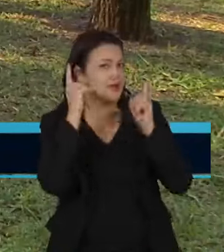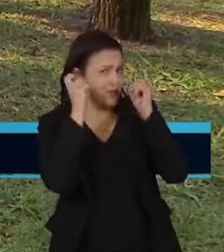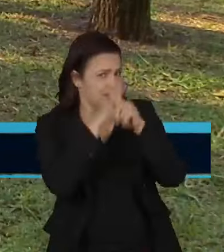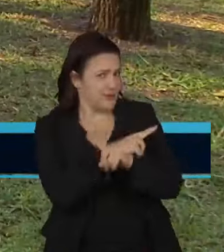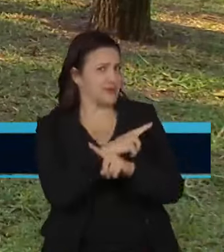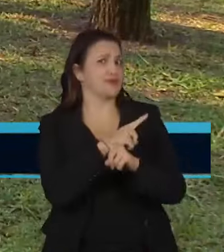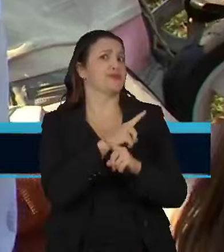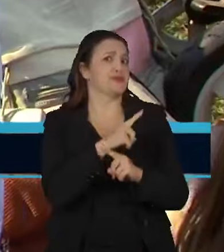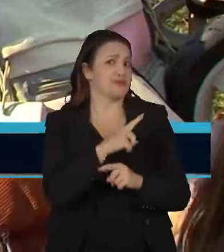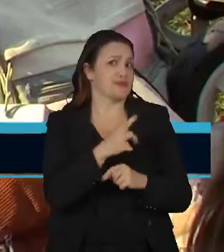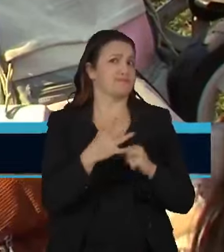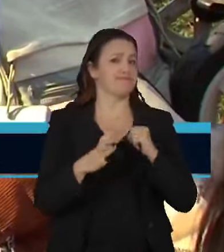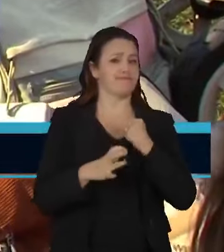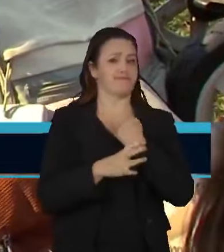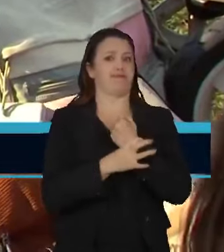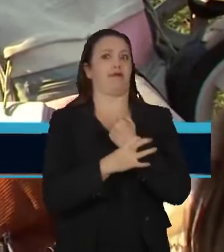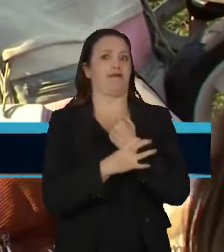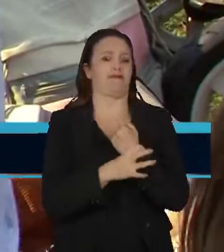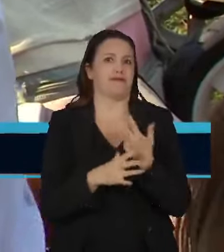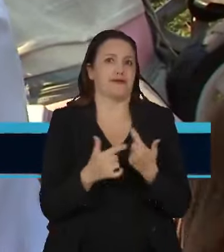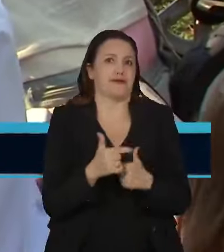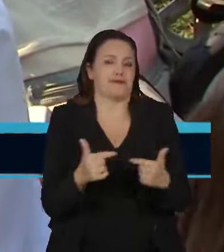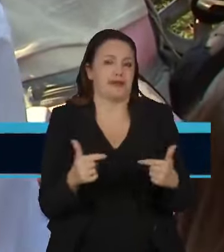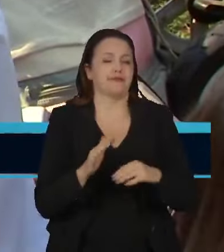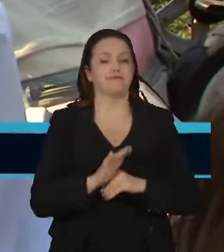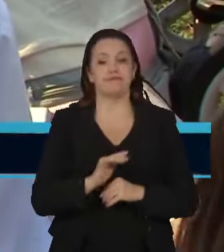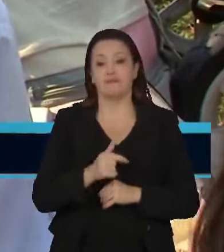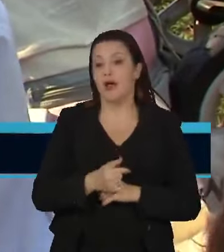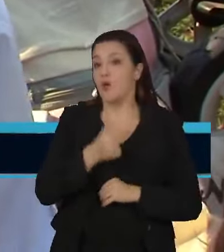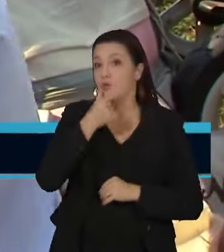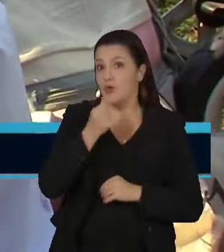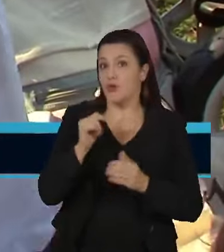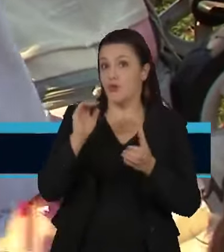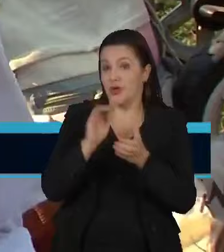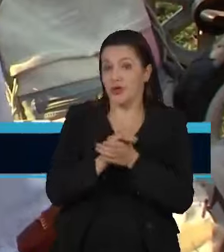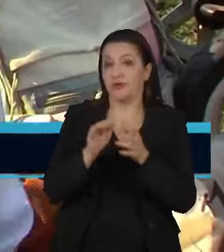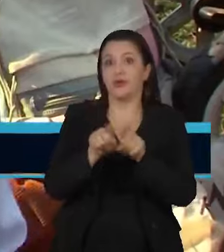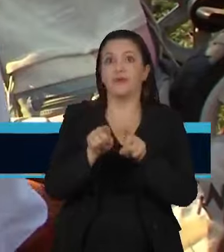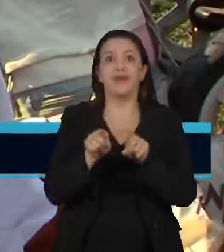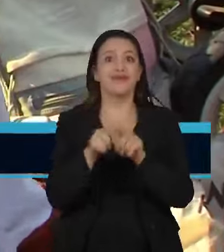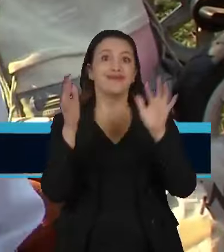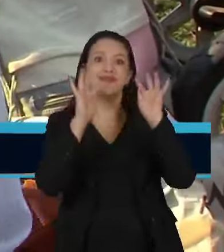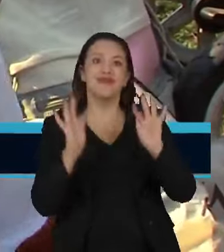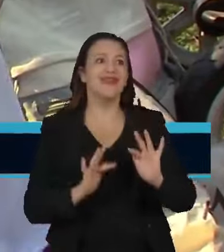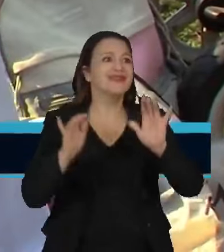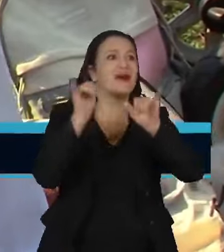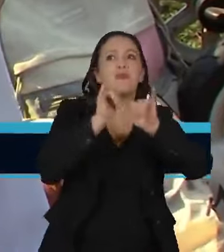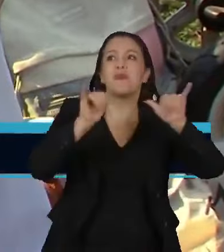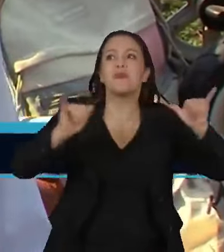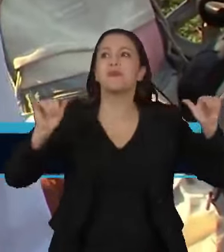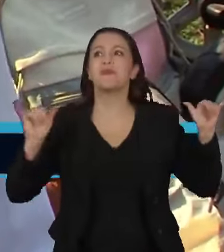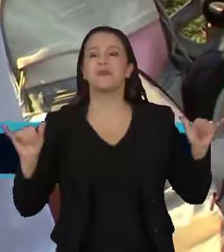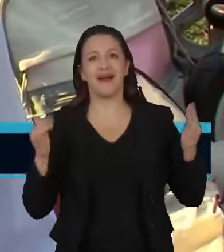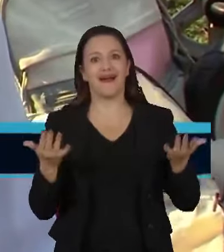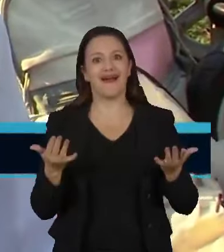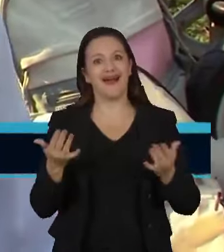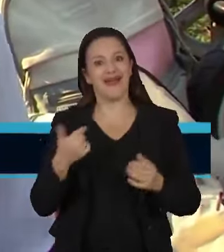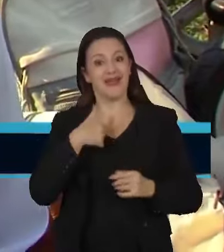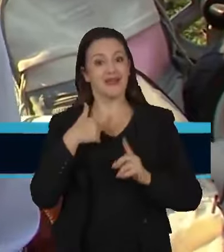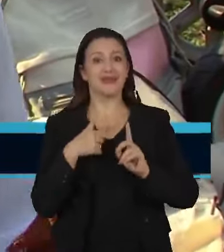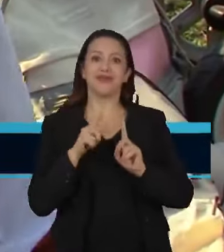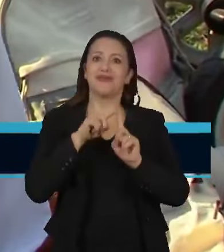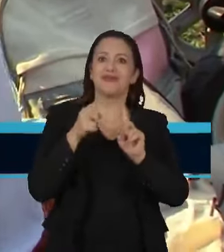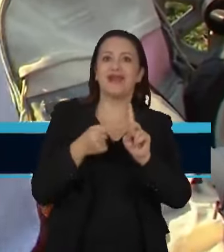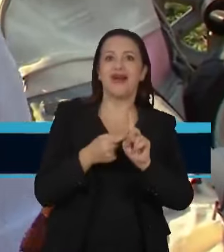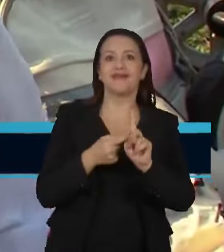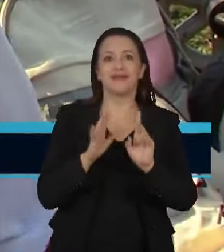insegurança o meu marido no mesmo no mesmo sentido quando ele ficou fiz e contou para todo mundo numa boa que que eu tava grávida né